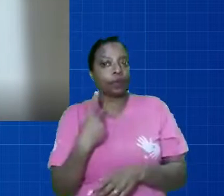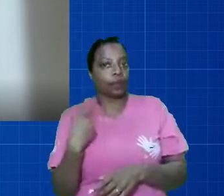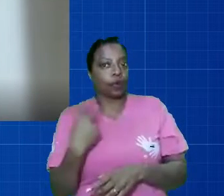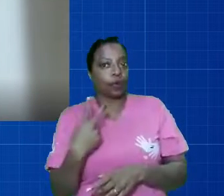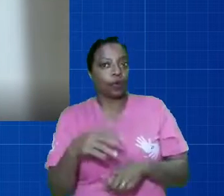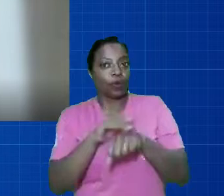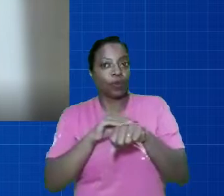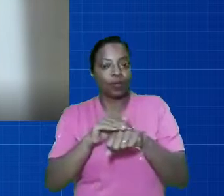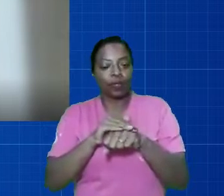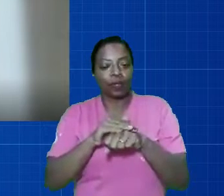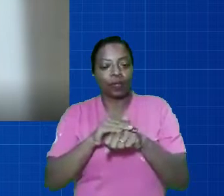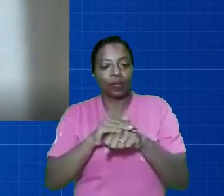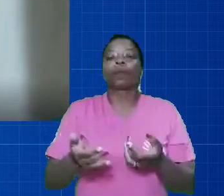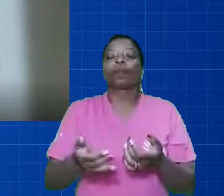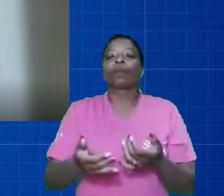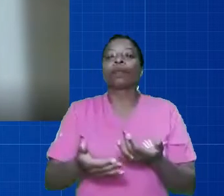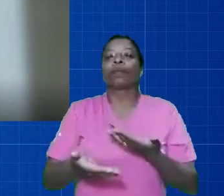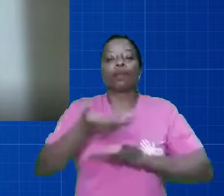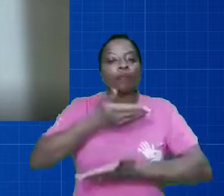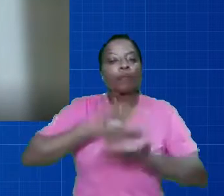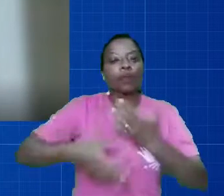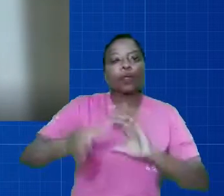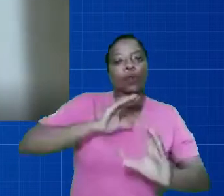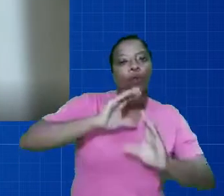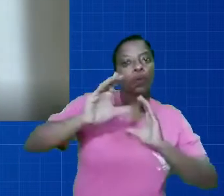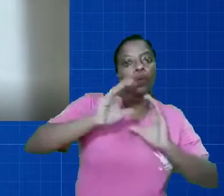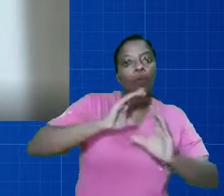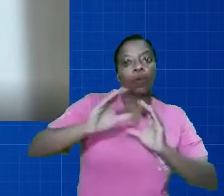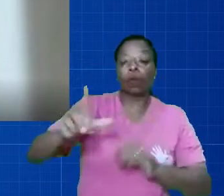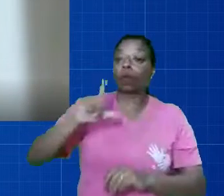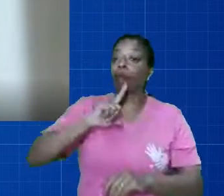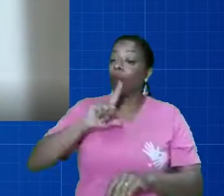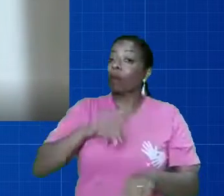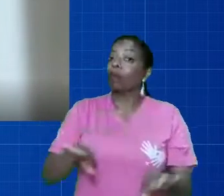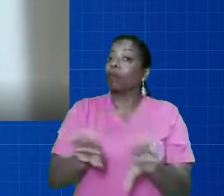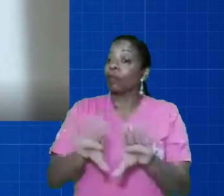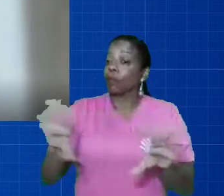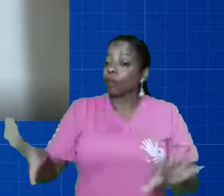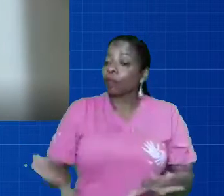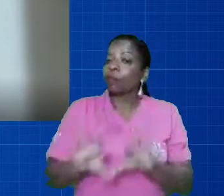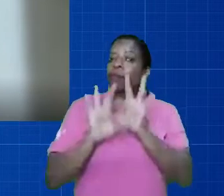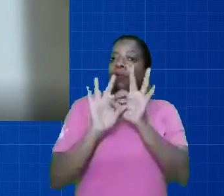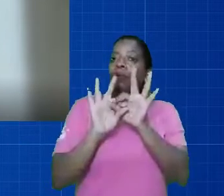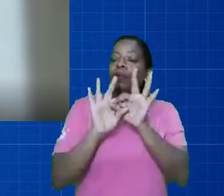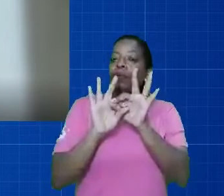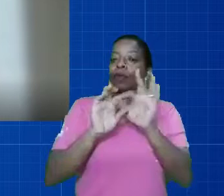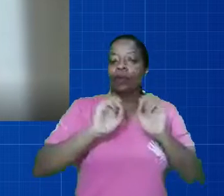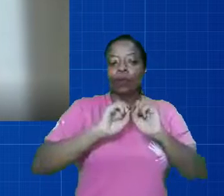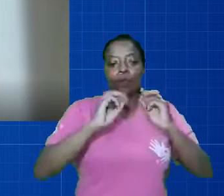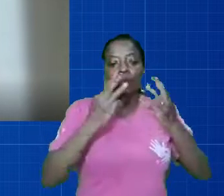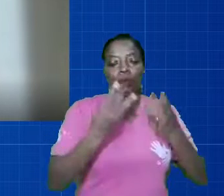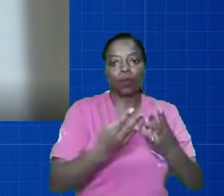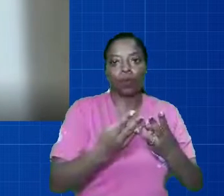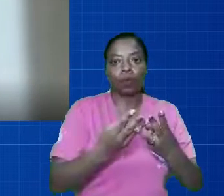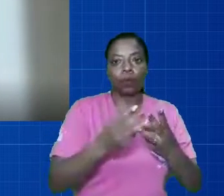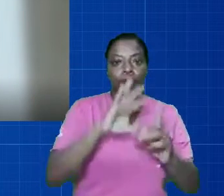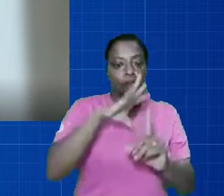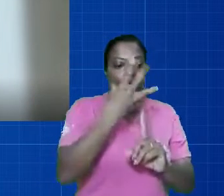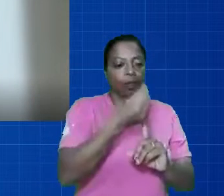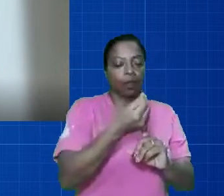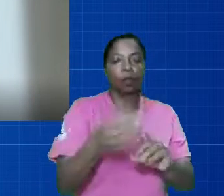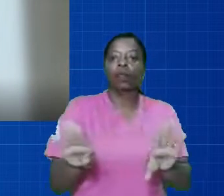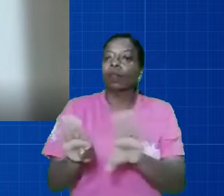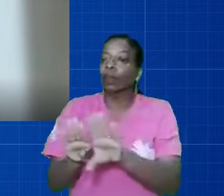um pouquinho dessa integração da Oficina de Arte com o Clube de Ciências, que o ano passado completou 30 anos também